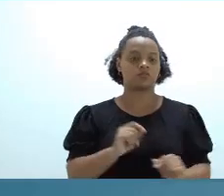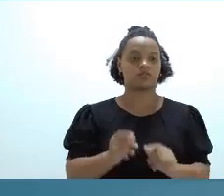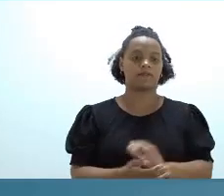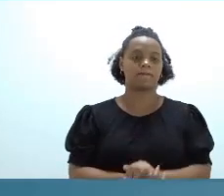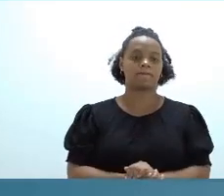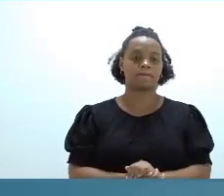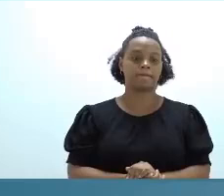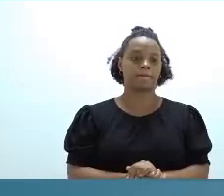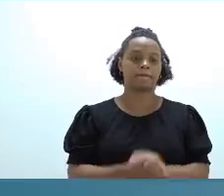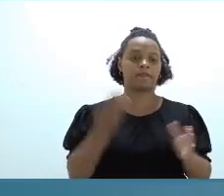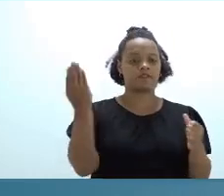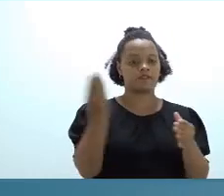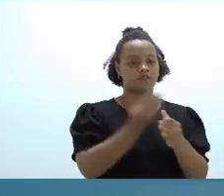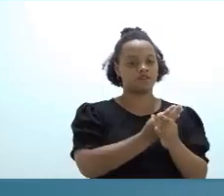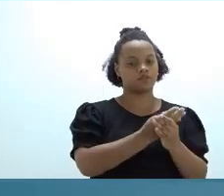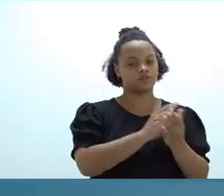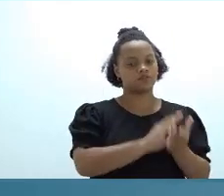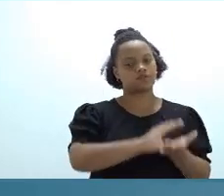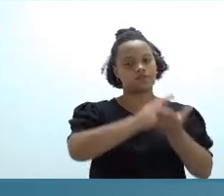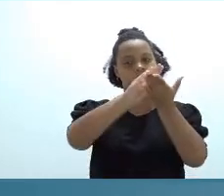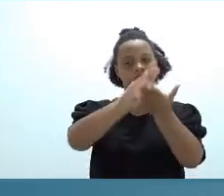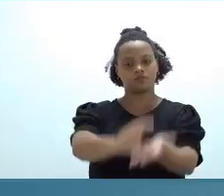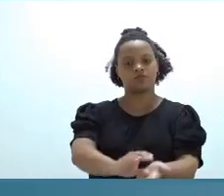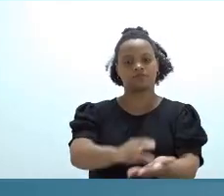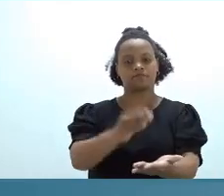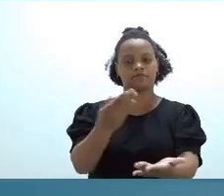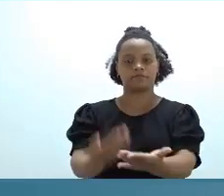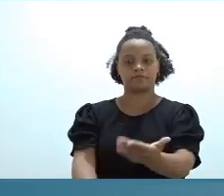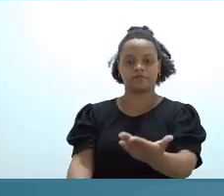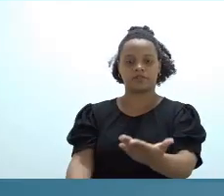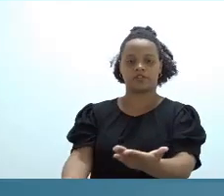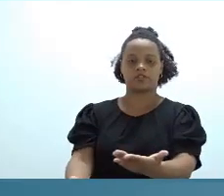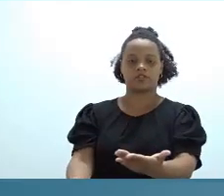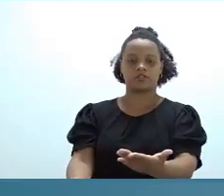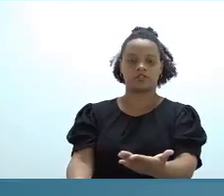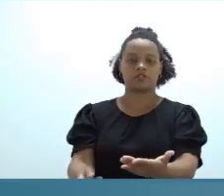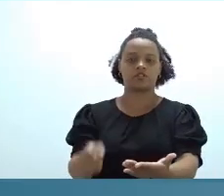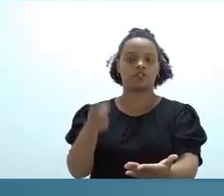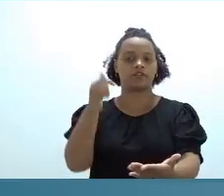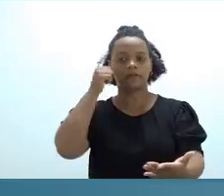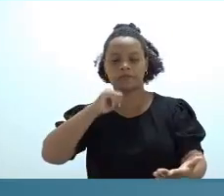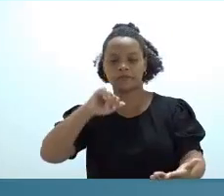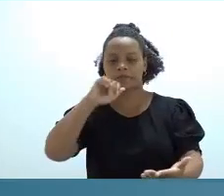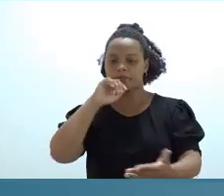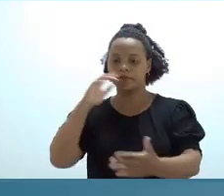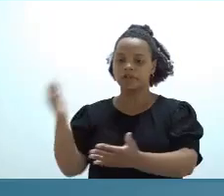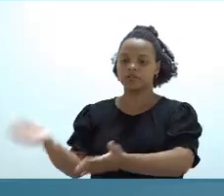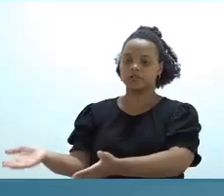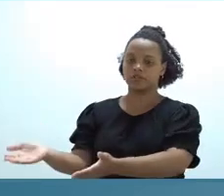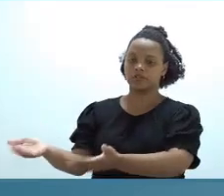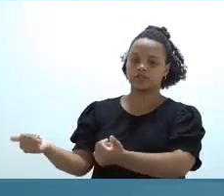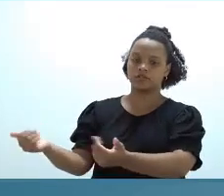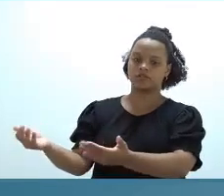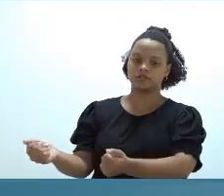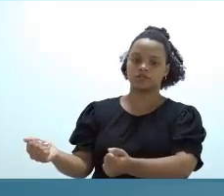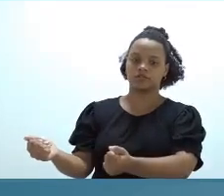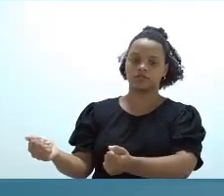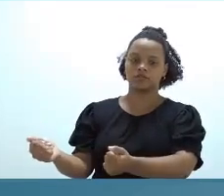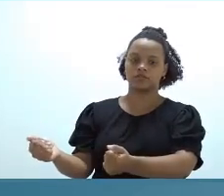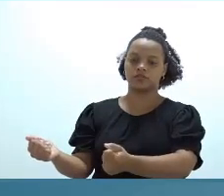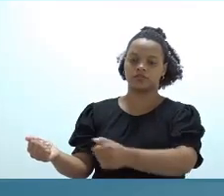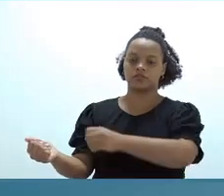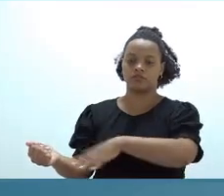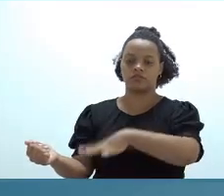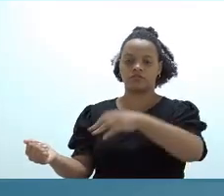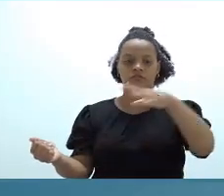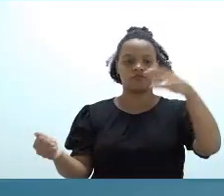morais proposta pela mãe de um adolescente que, em viagem de mudança para a